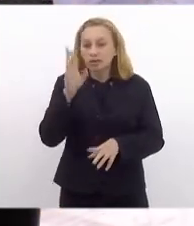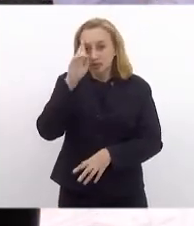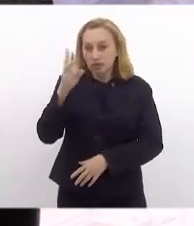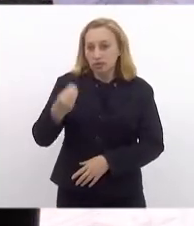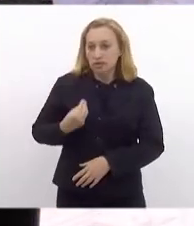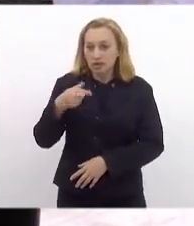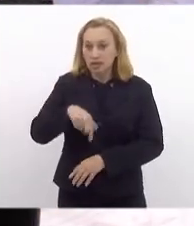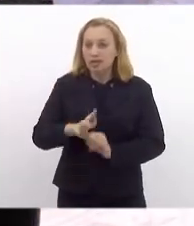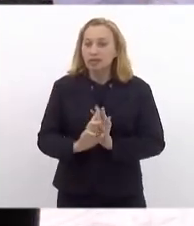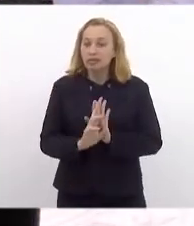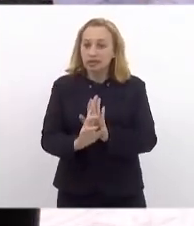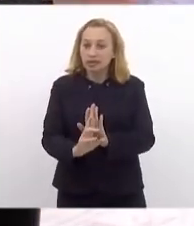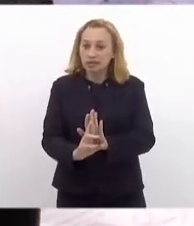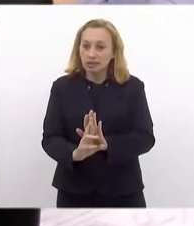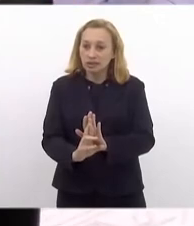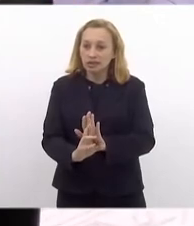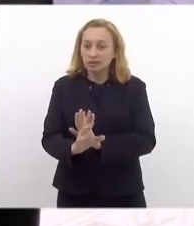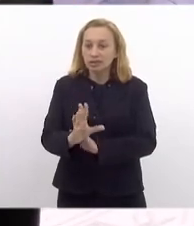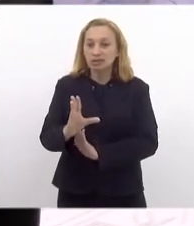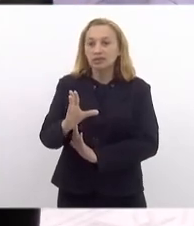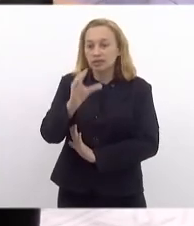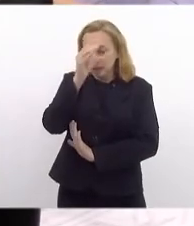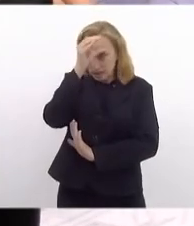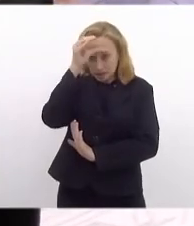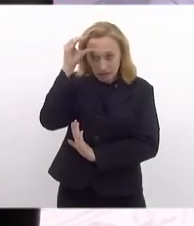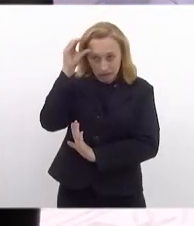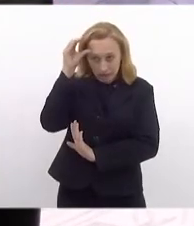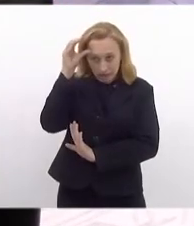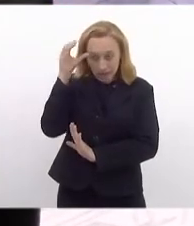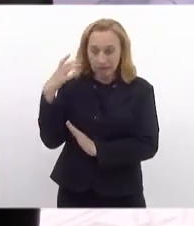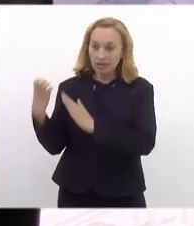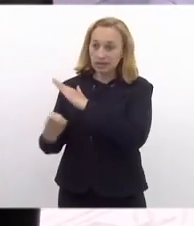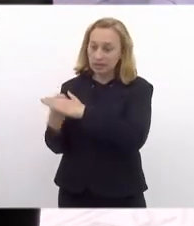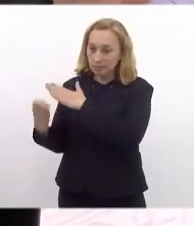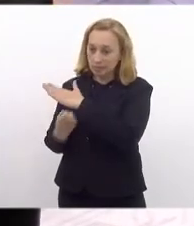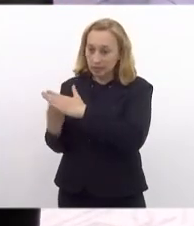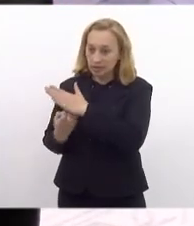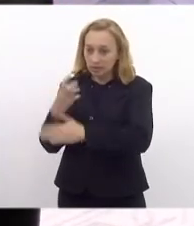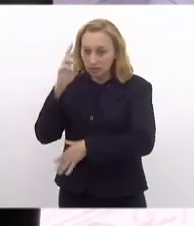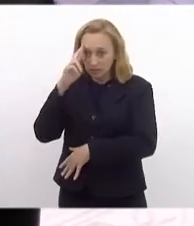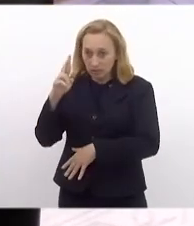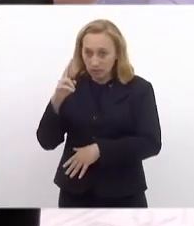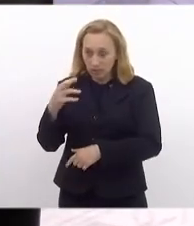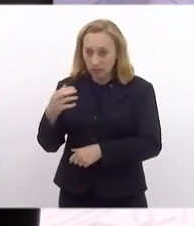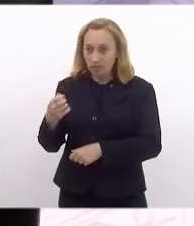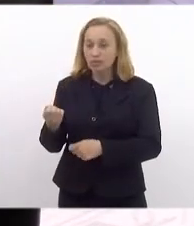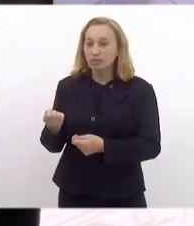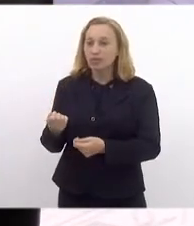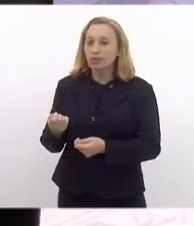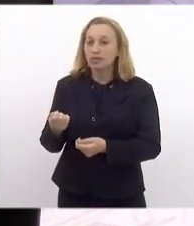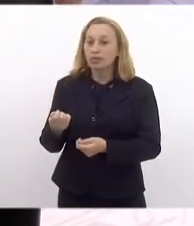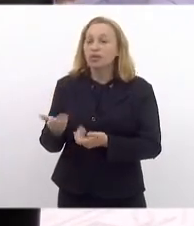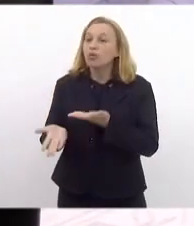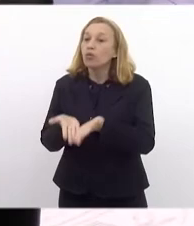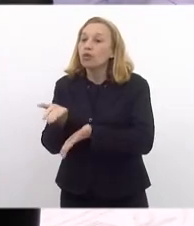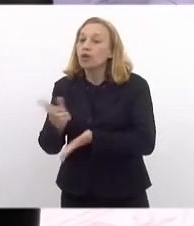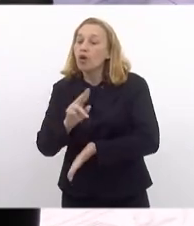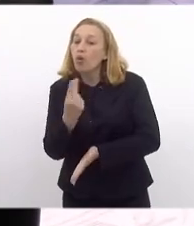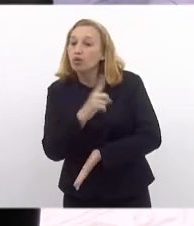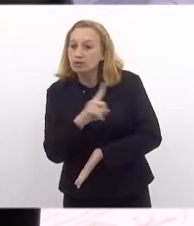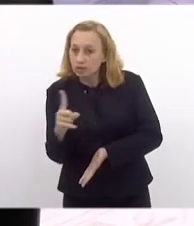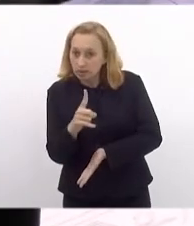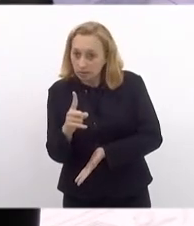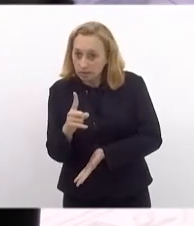senhor tá aqui representando interesses das empresas que o sódio voga ou não mas só não tá aqui